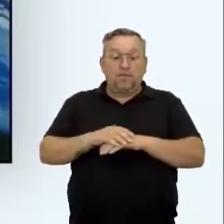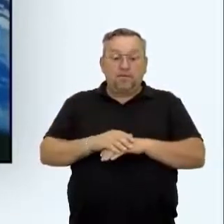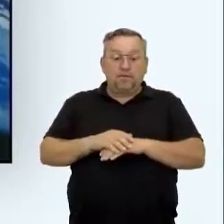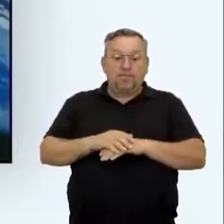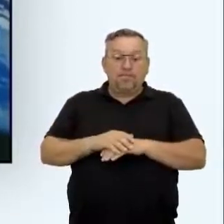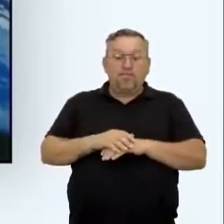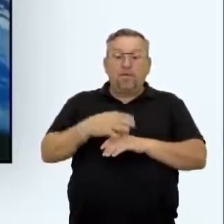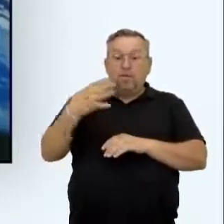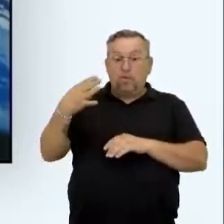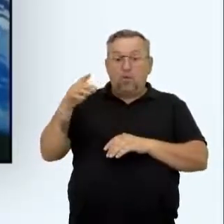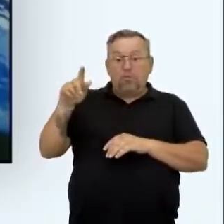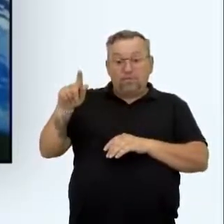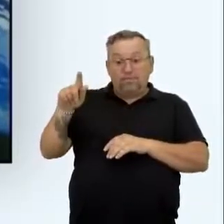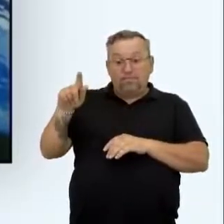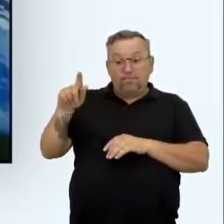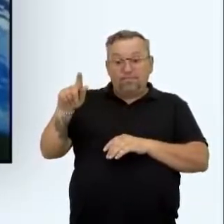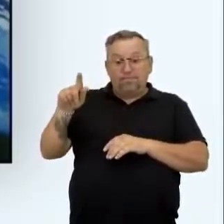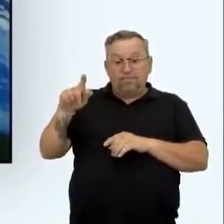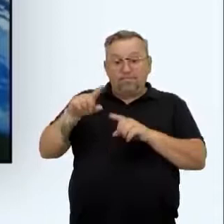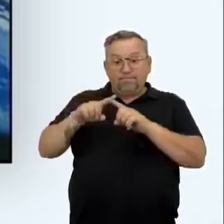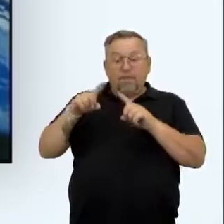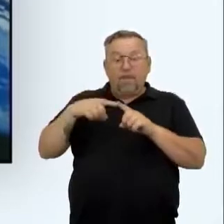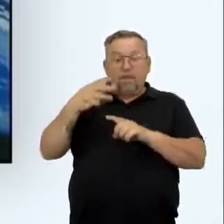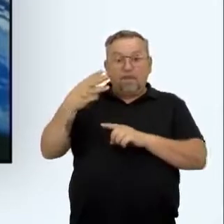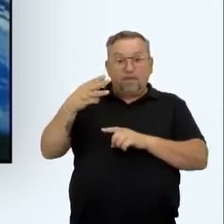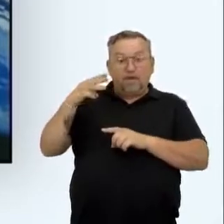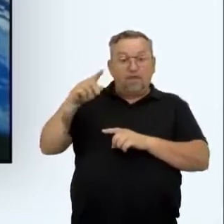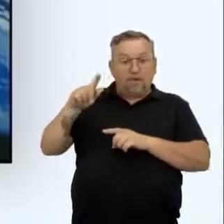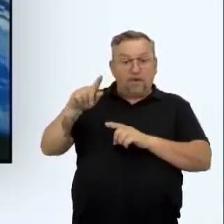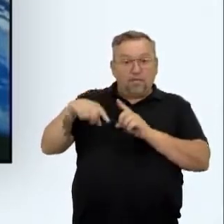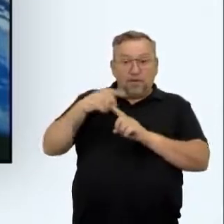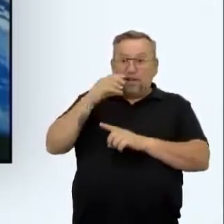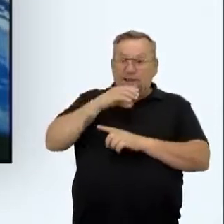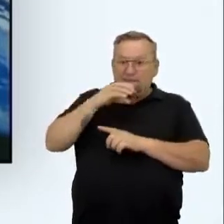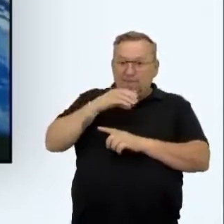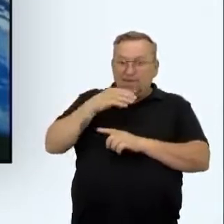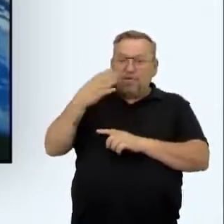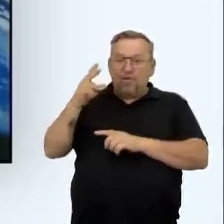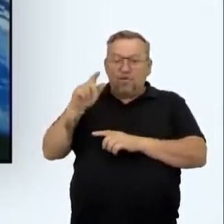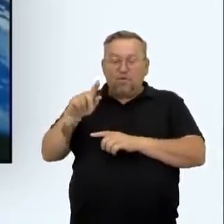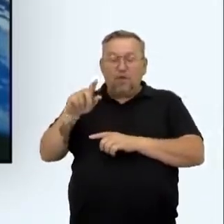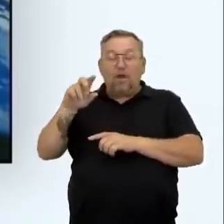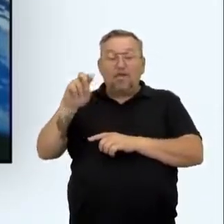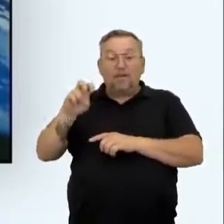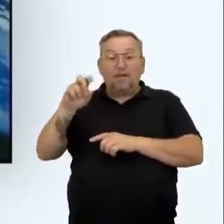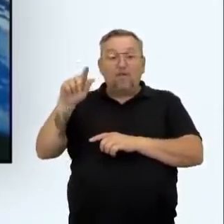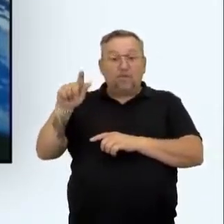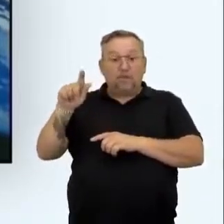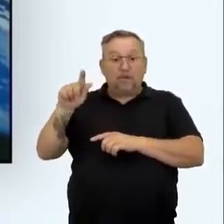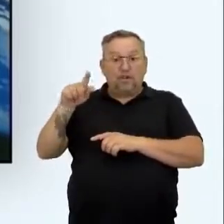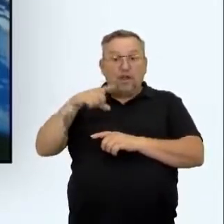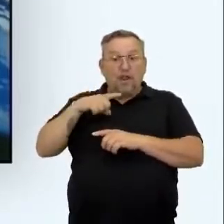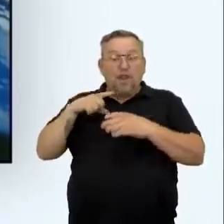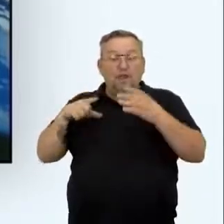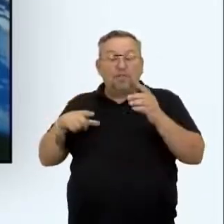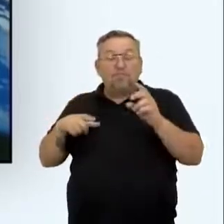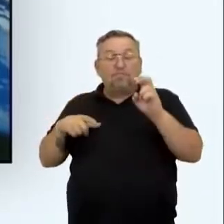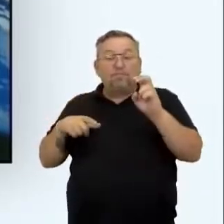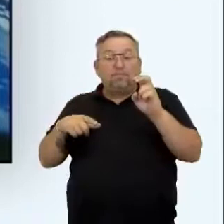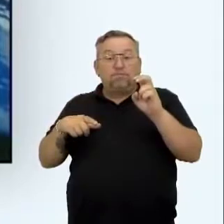A 4G é uma evolução da 3G, é a 3G mais rápida. A 5G não, ela incorpora